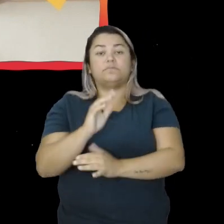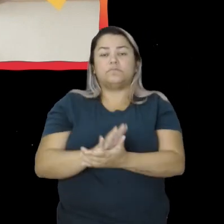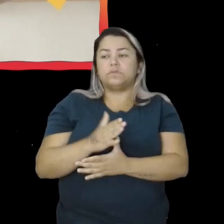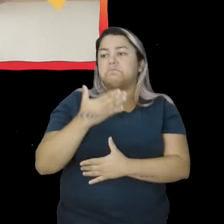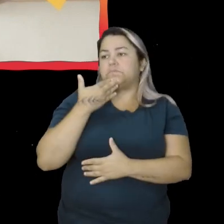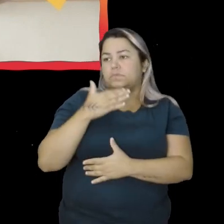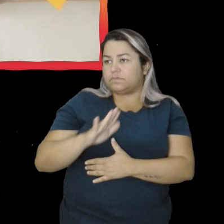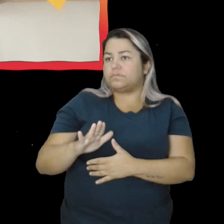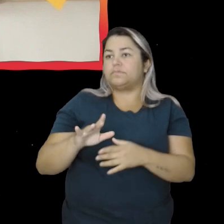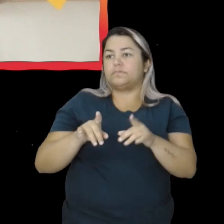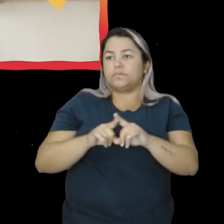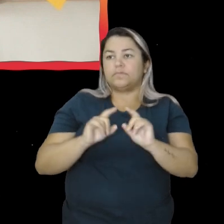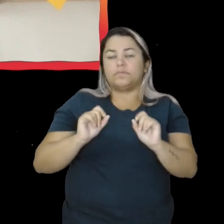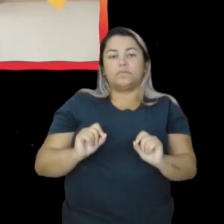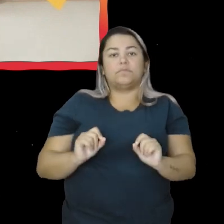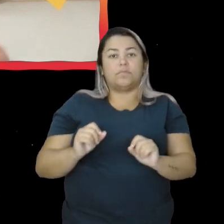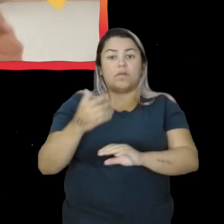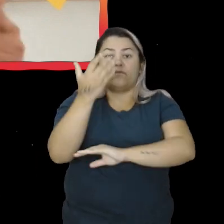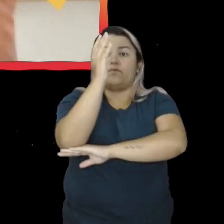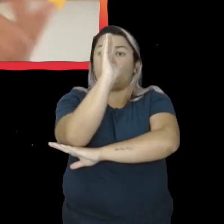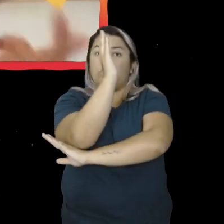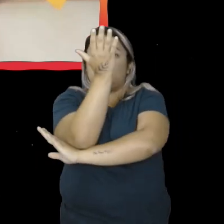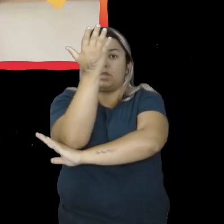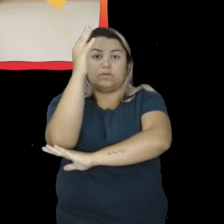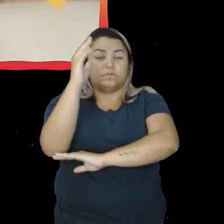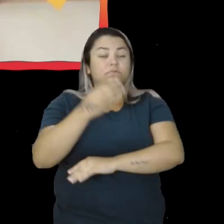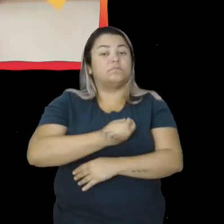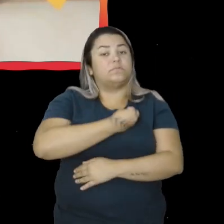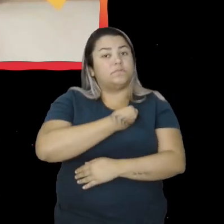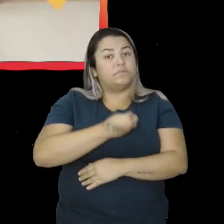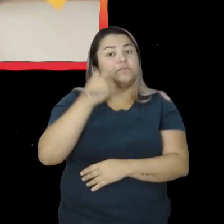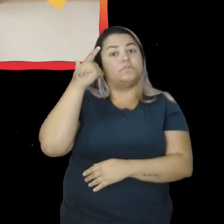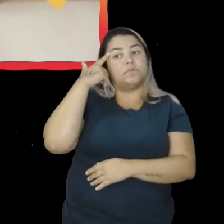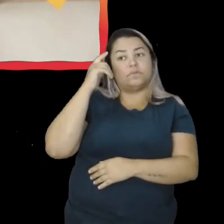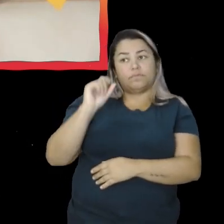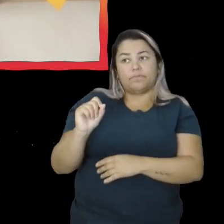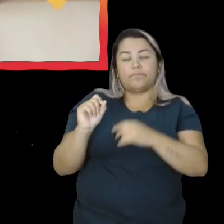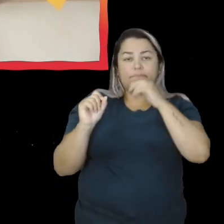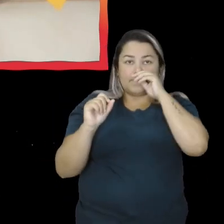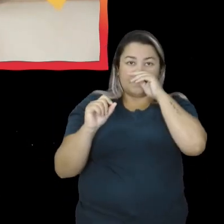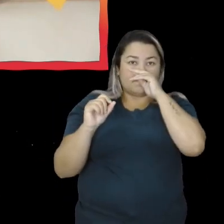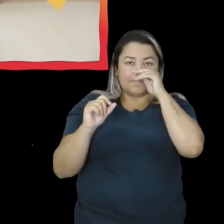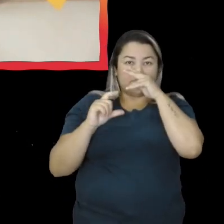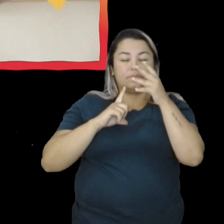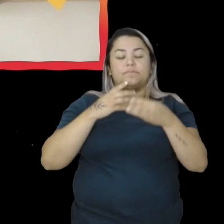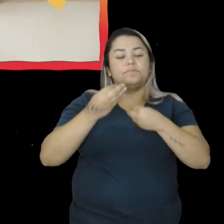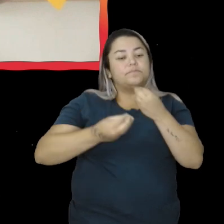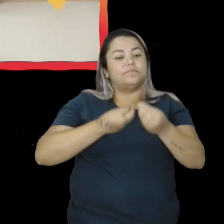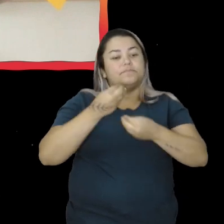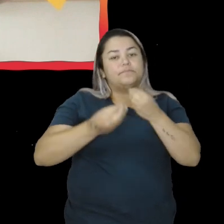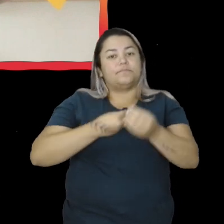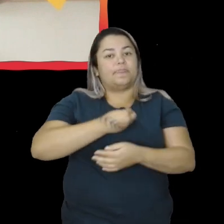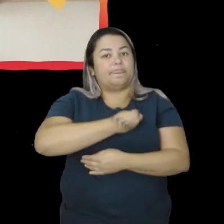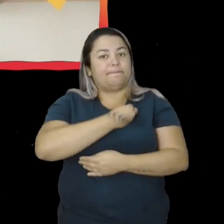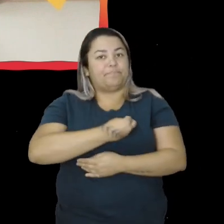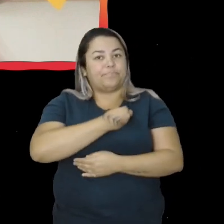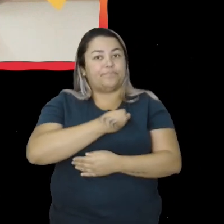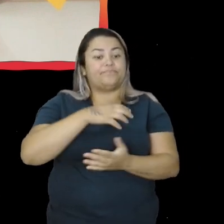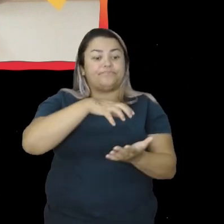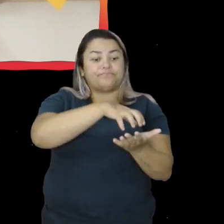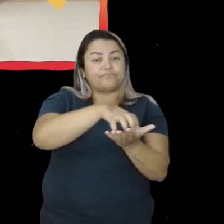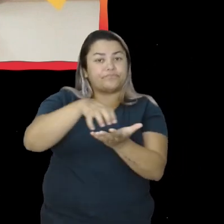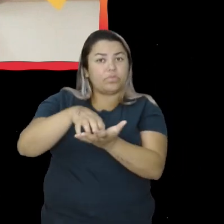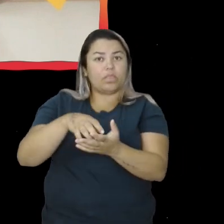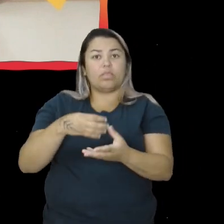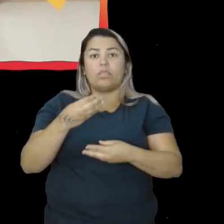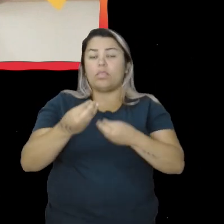uma floresta em pé, uma floresta viva, mas antes de pensar a floresta em pé, a gente precisa pensar como estão vivendo essas pessoas que vivem nesses territórios, de que